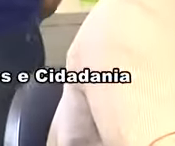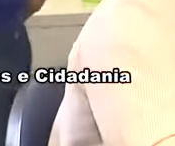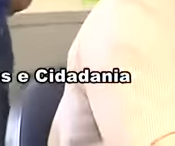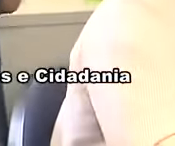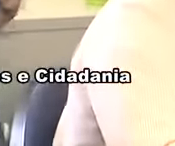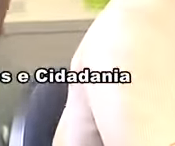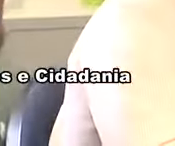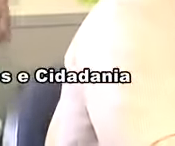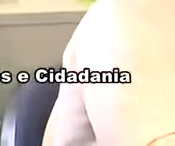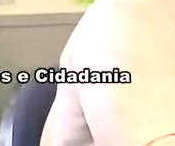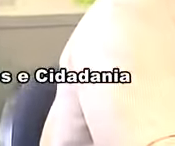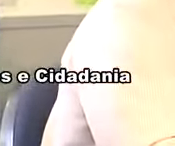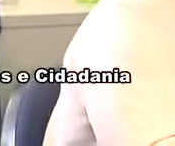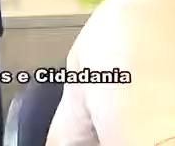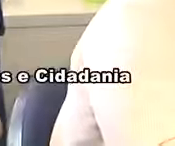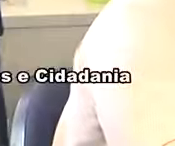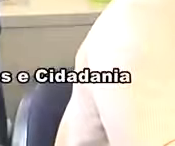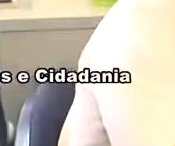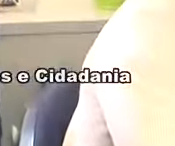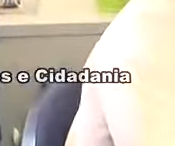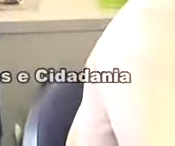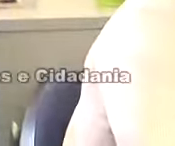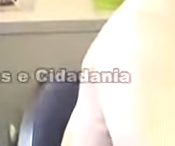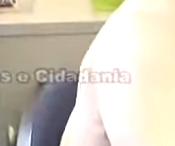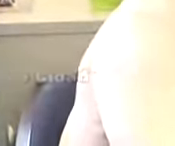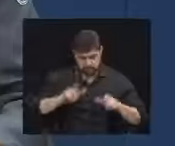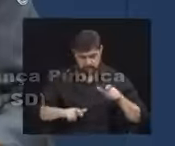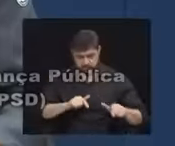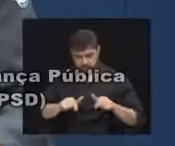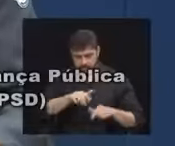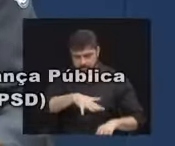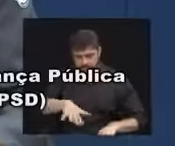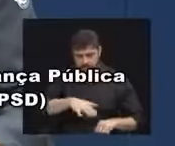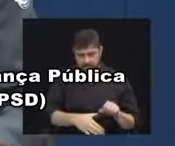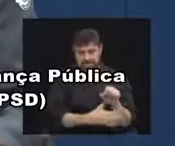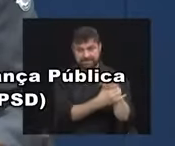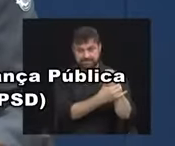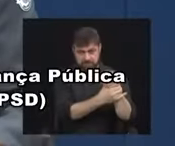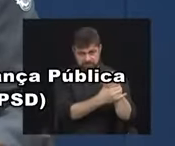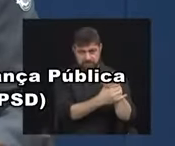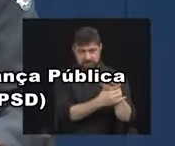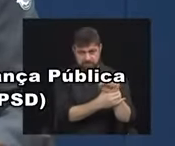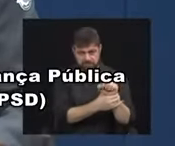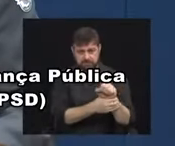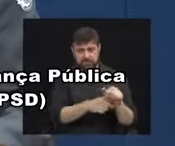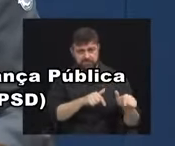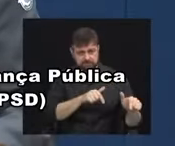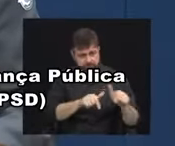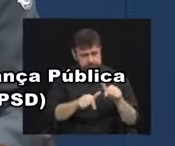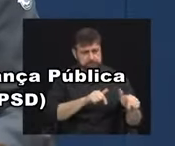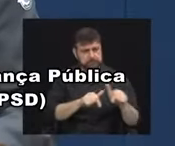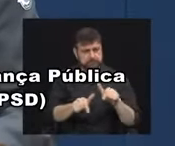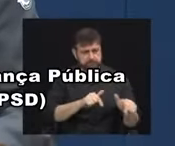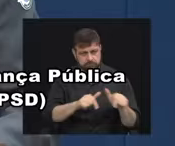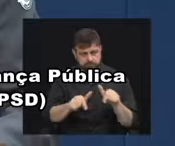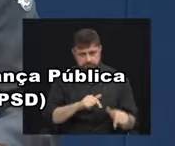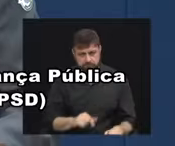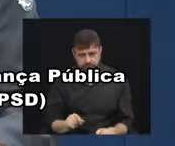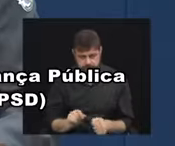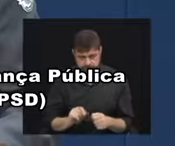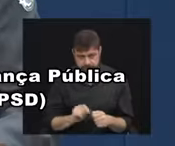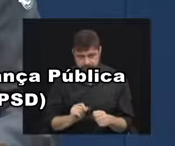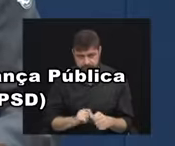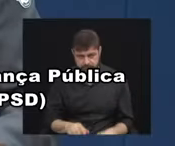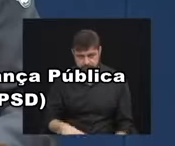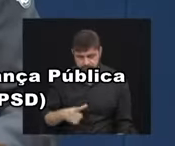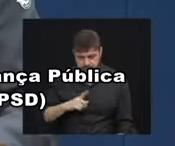dos Direitos Humanos e Cidadania continua com o vereador Carlão, do PT. Na Comissão Permanente de Assuntos de Segurança Pública, assume o